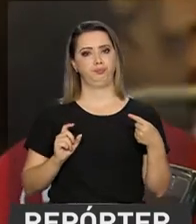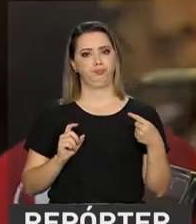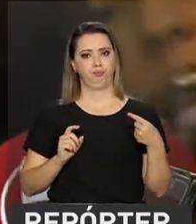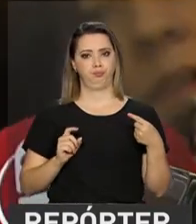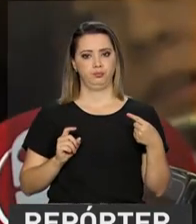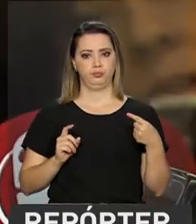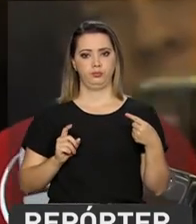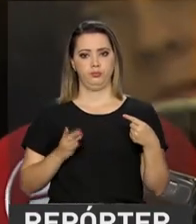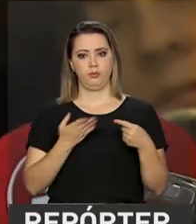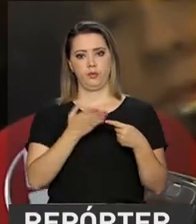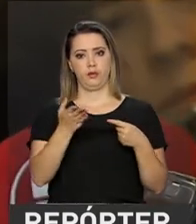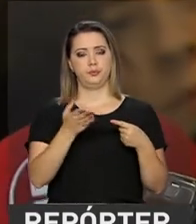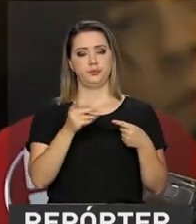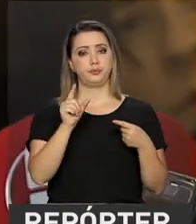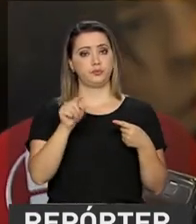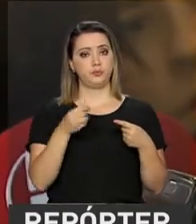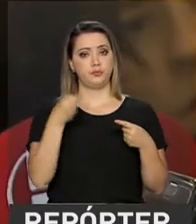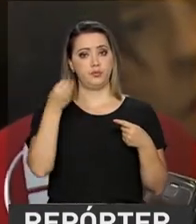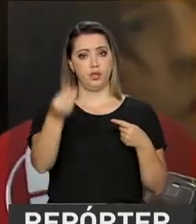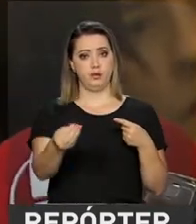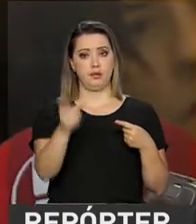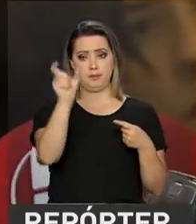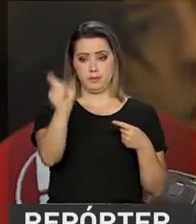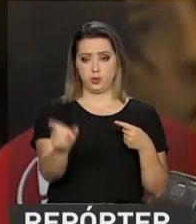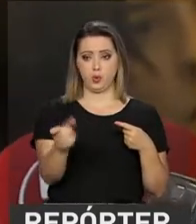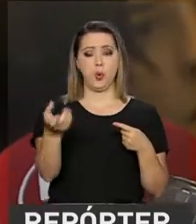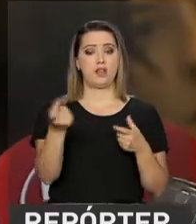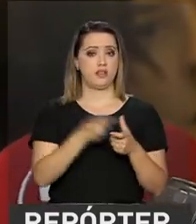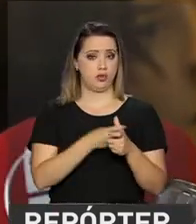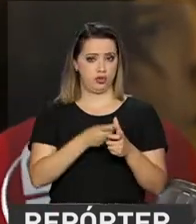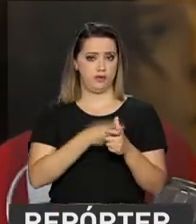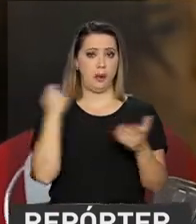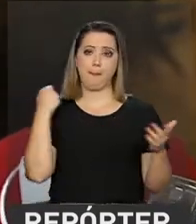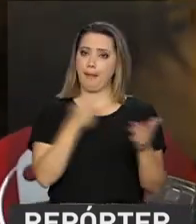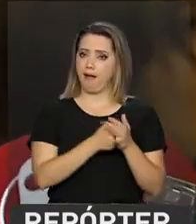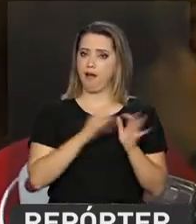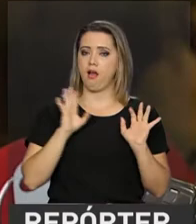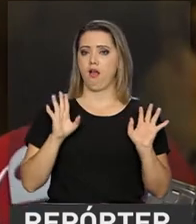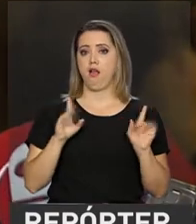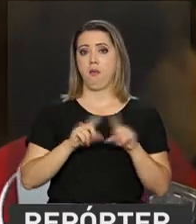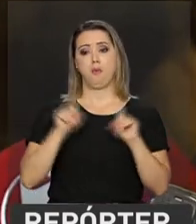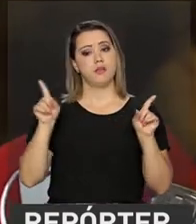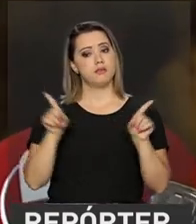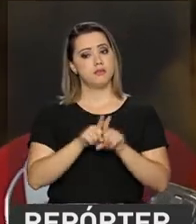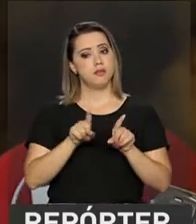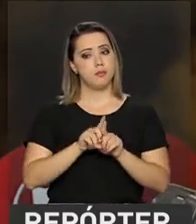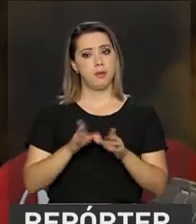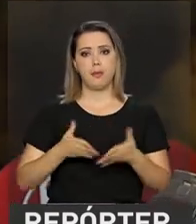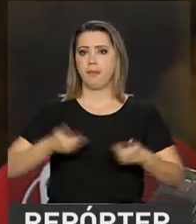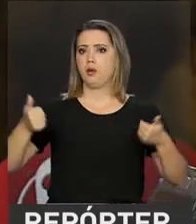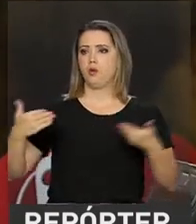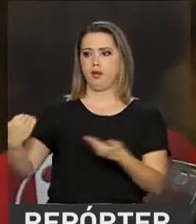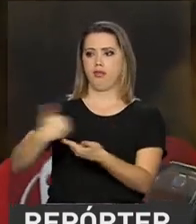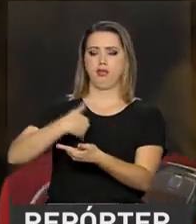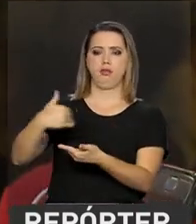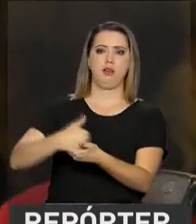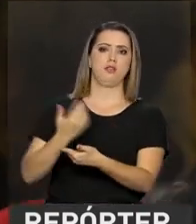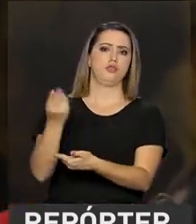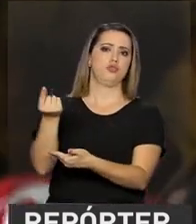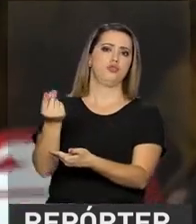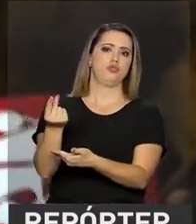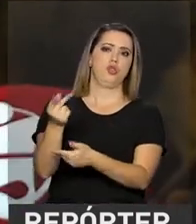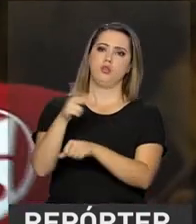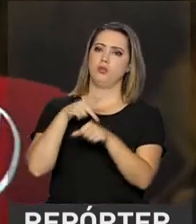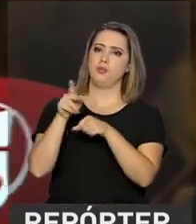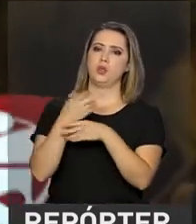deve visar, dar possibilidade, sim, aos devedores de pagar as suas dívidas, etc., mas também preservar a arrecadação do país. Ele não